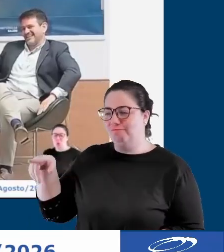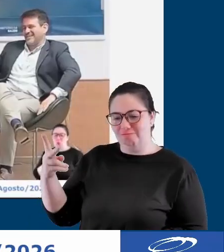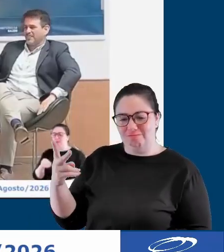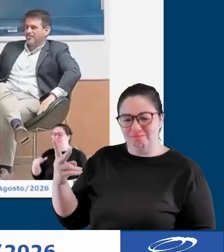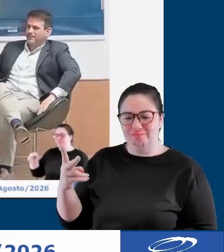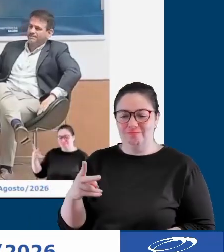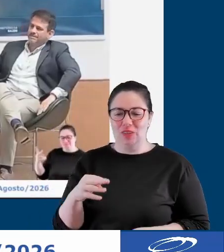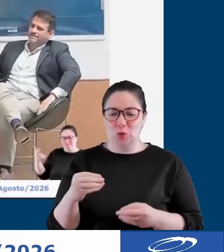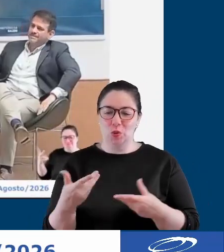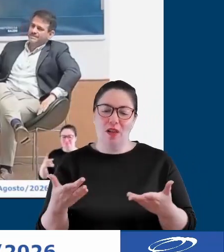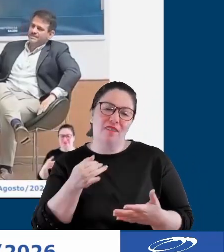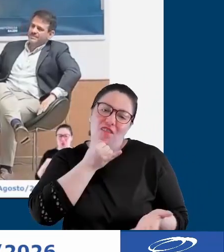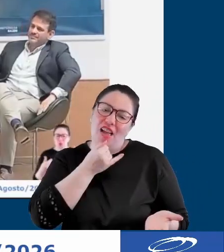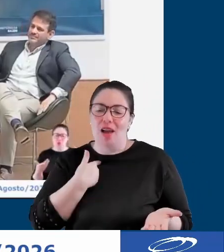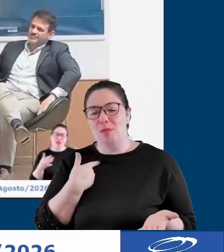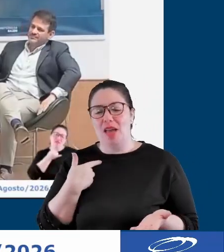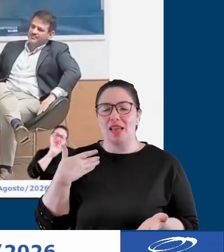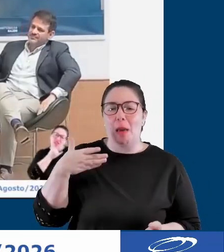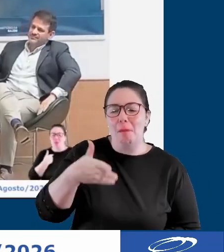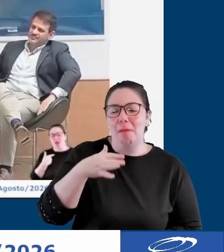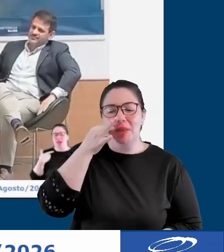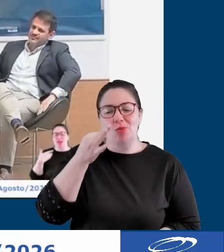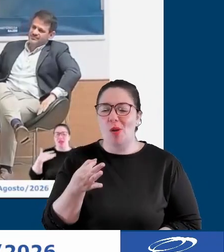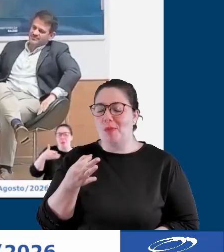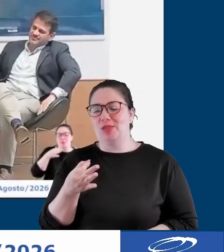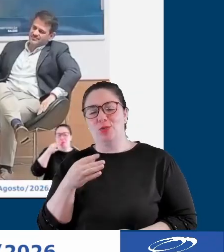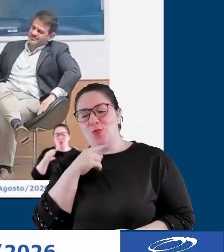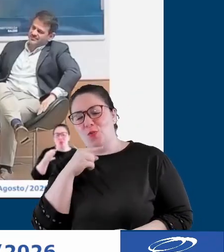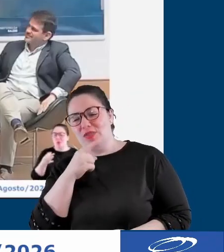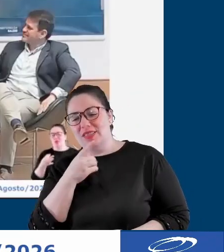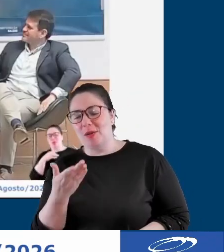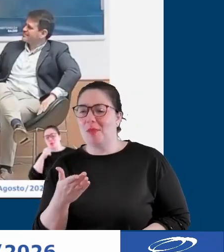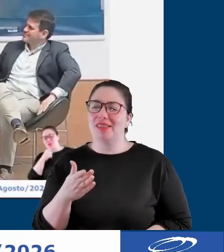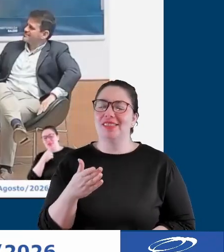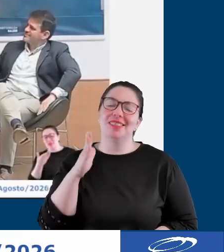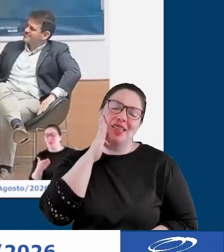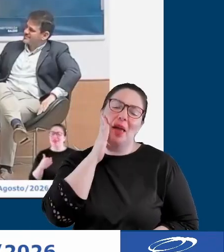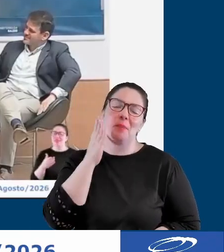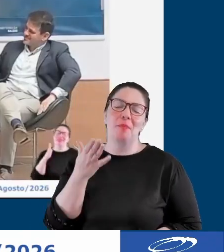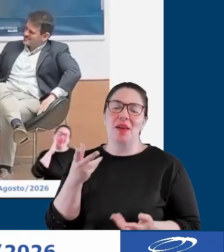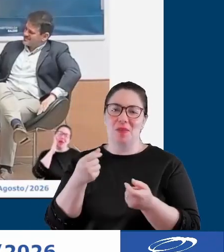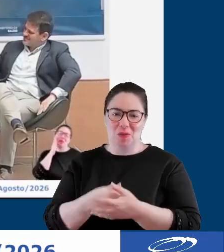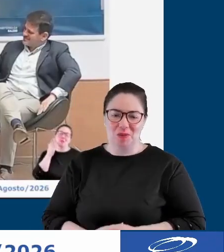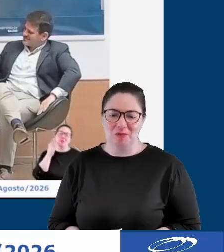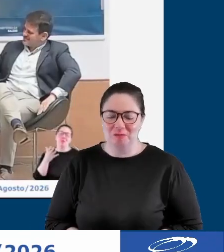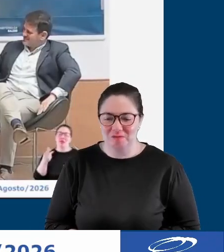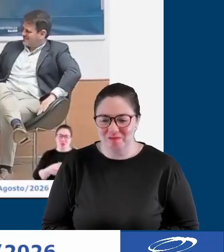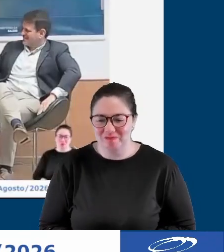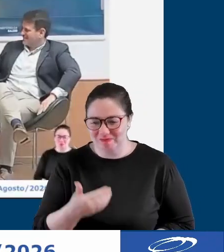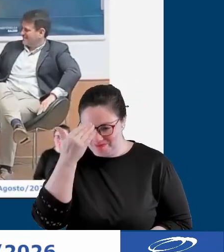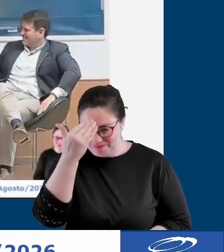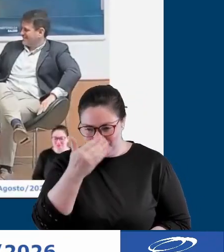eu não pude estar presente hoje, mas teria sido fenomenal. Conte comigo para os próximos também. Obrigado. Ótimo, muito